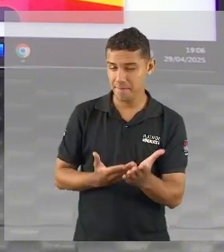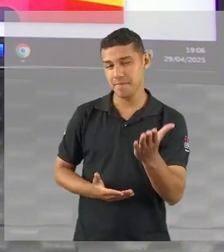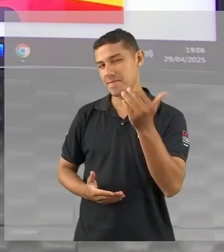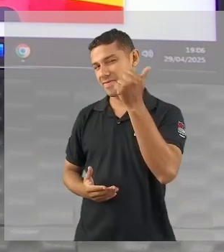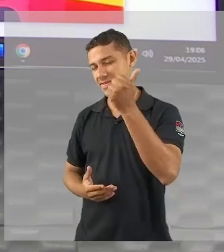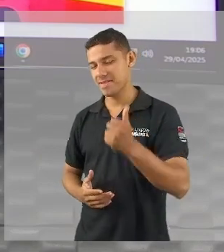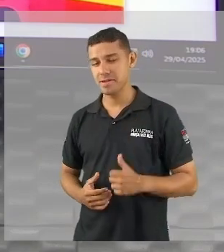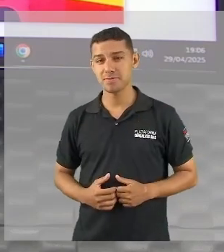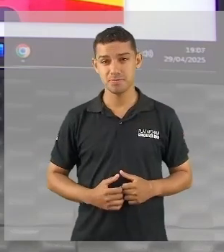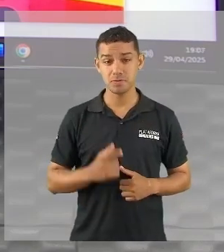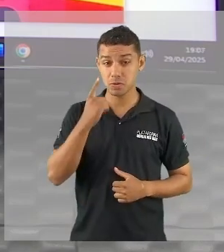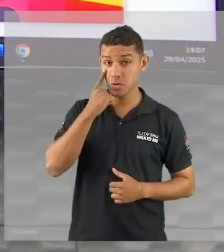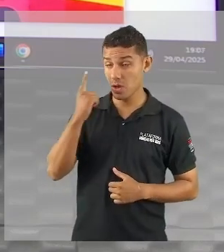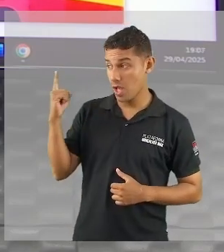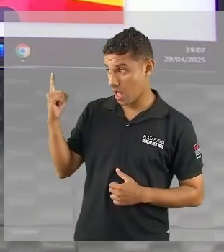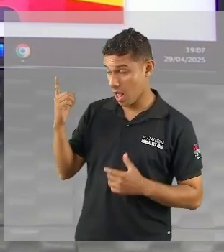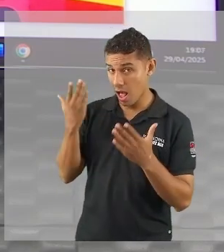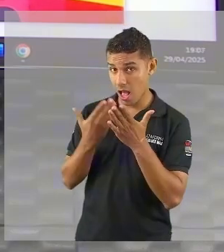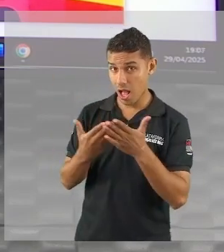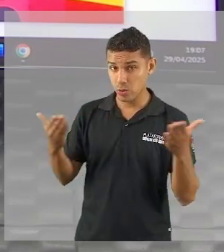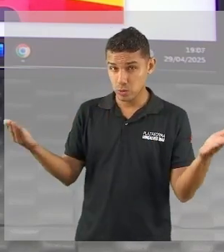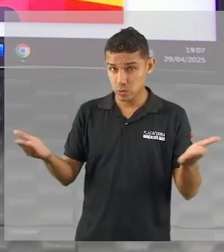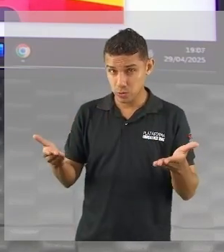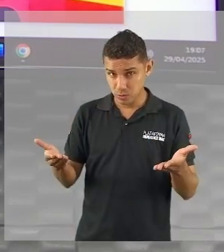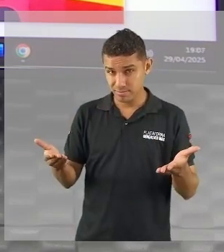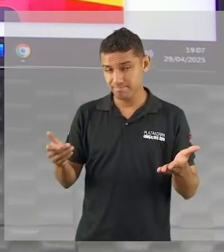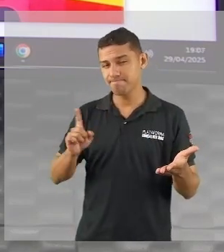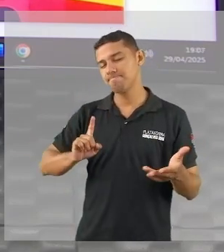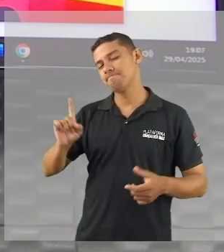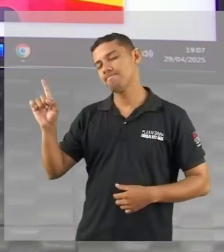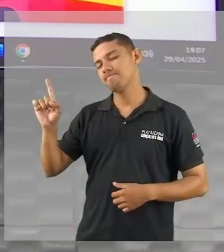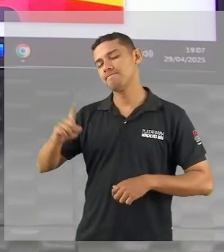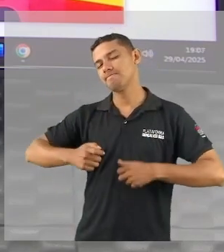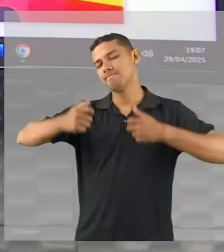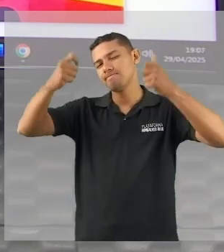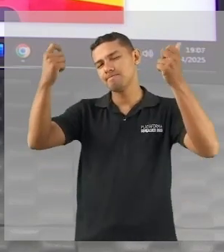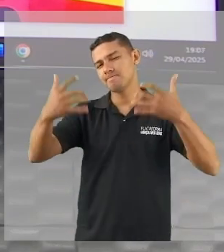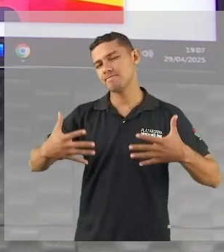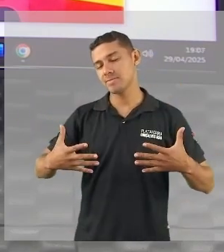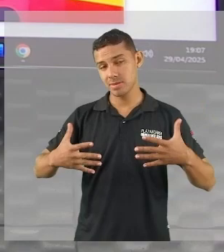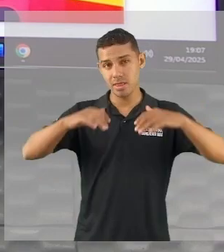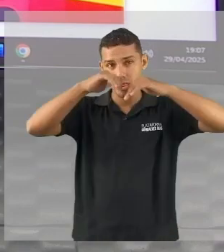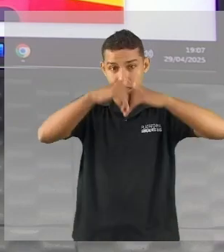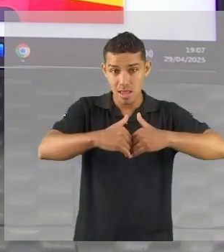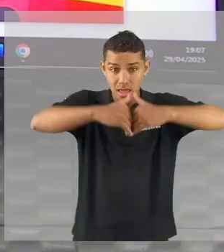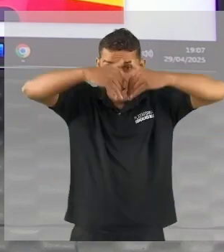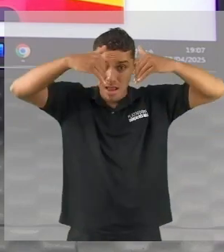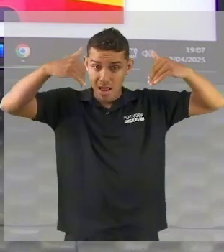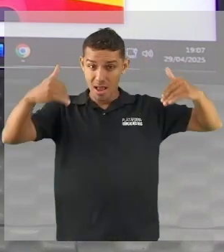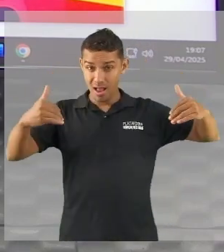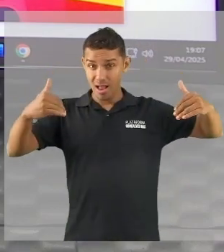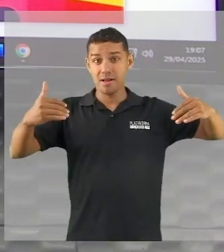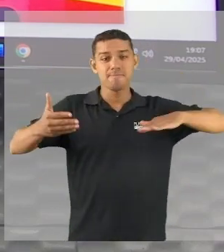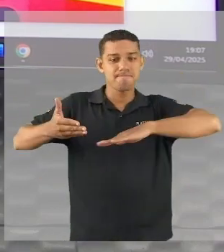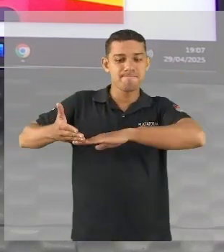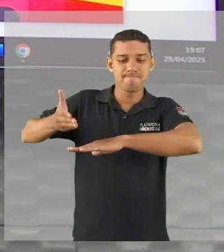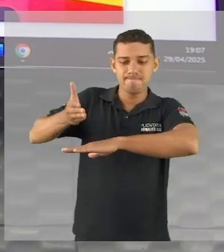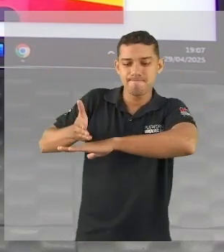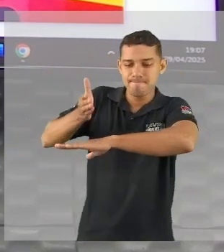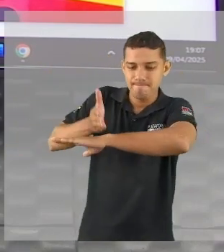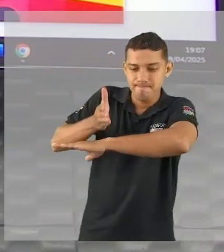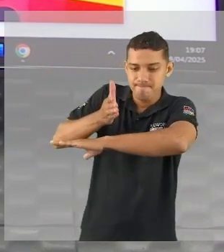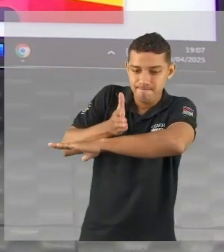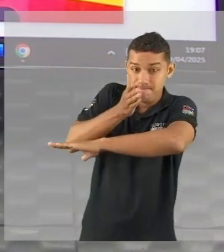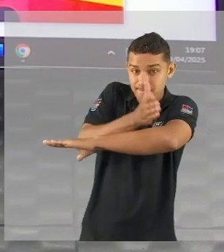nós iremos tratar um pouco sobre essa divisão que a história faz dos períodos. Que eu